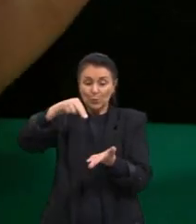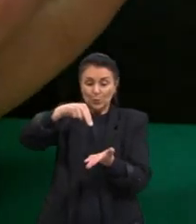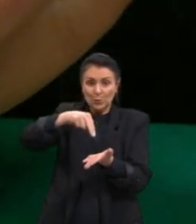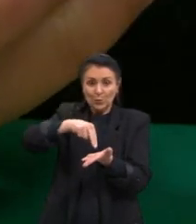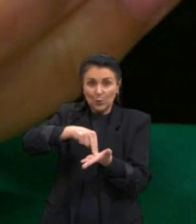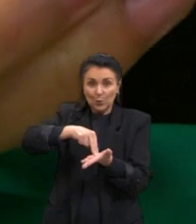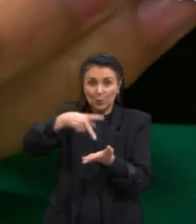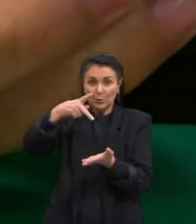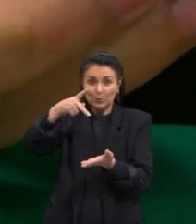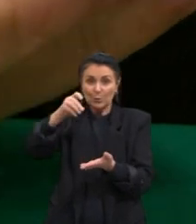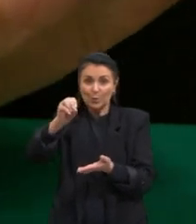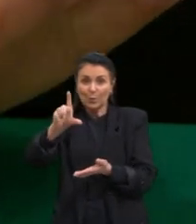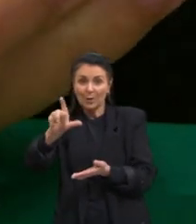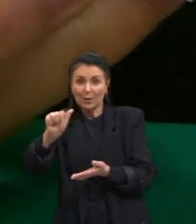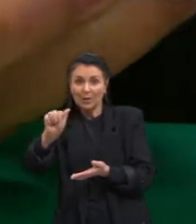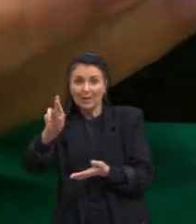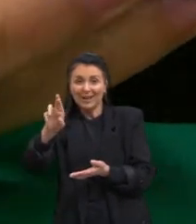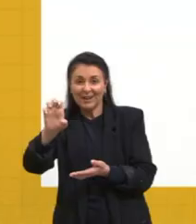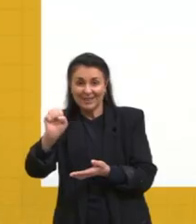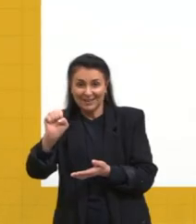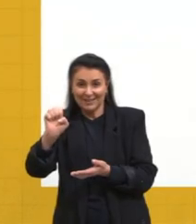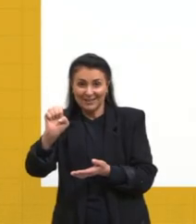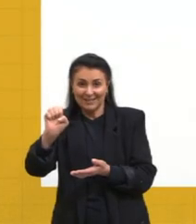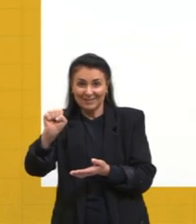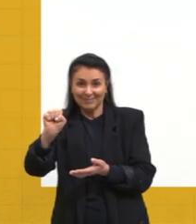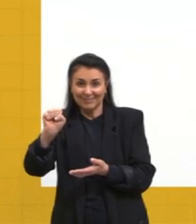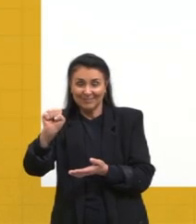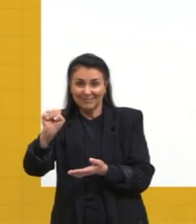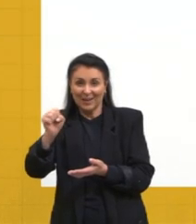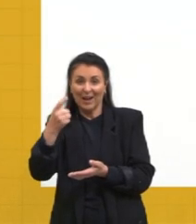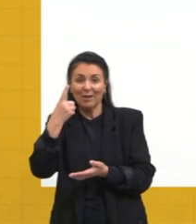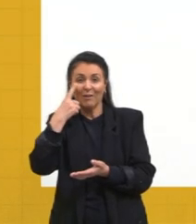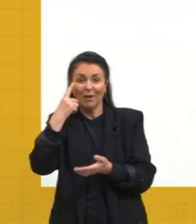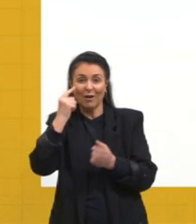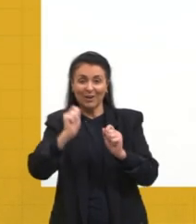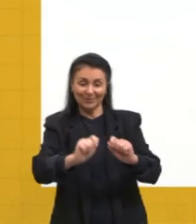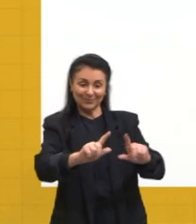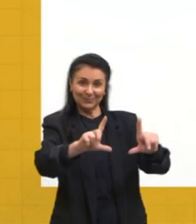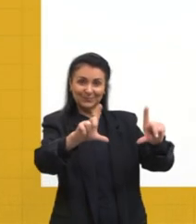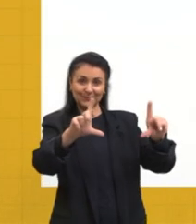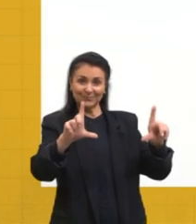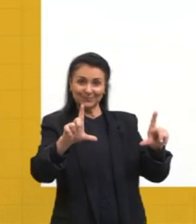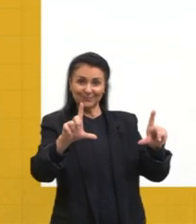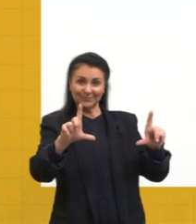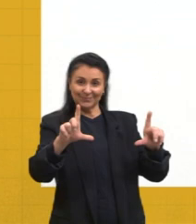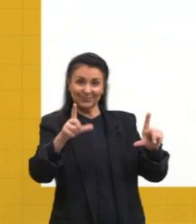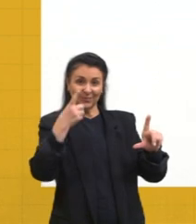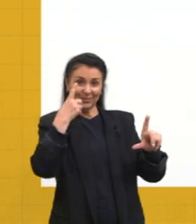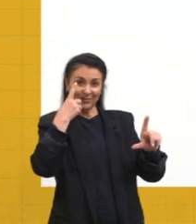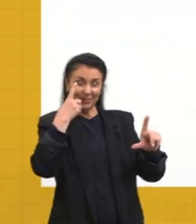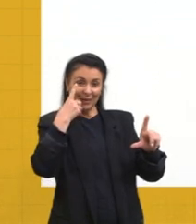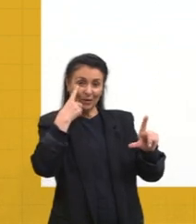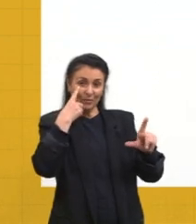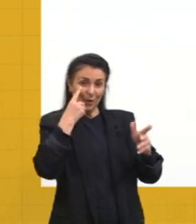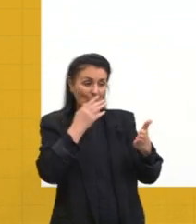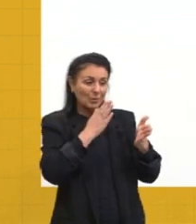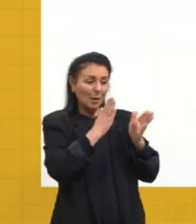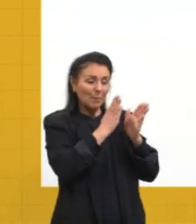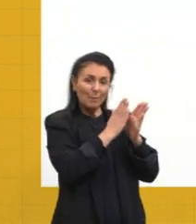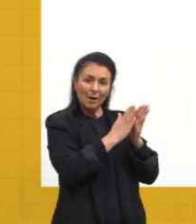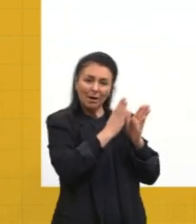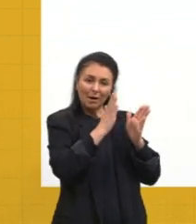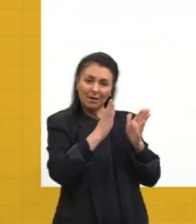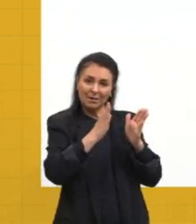acho que agora já dá para passar para imagem na tela que daí já dá para ficar você já vamos saber o que que eu tô falando Oi